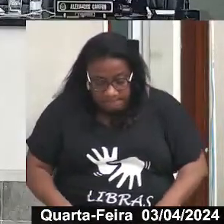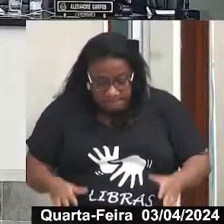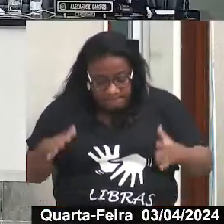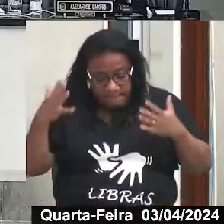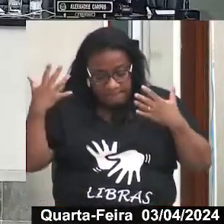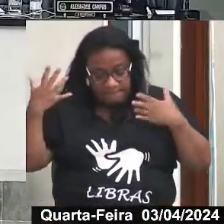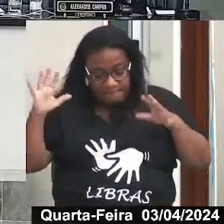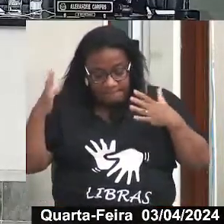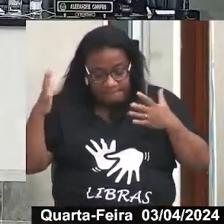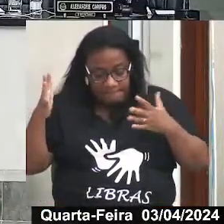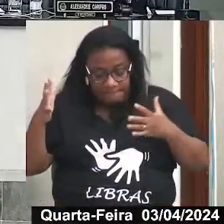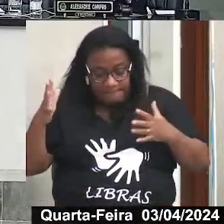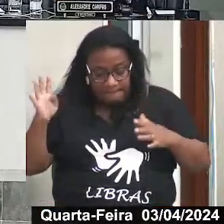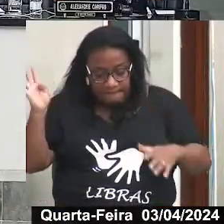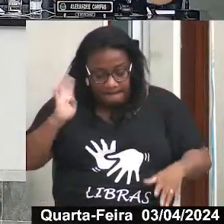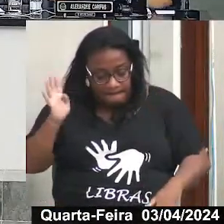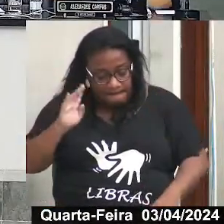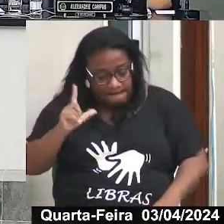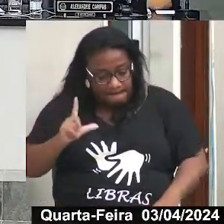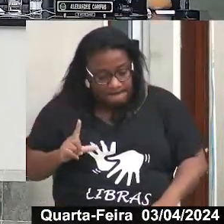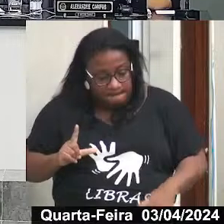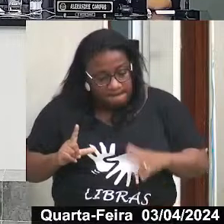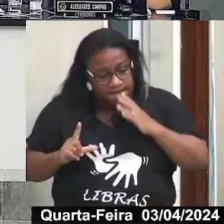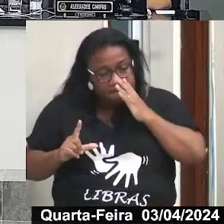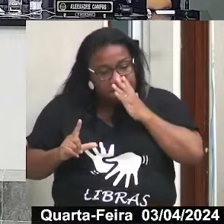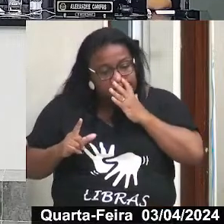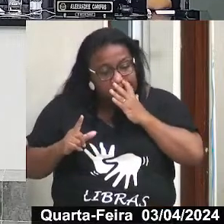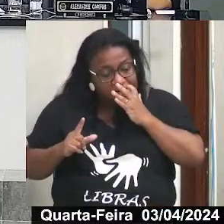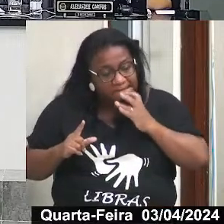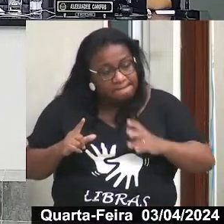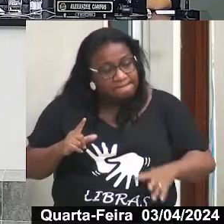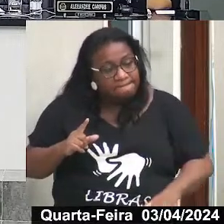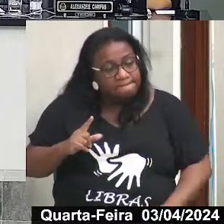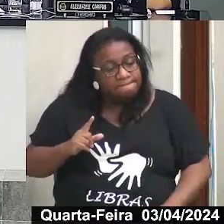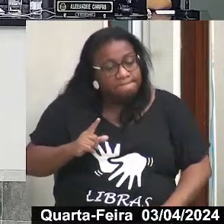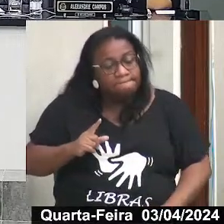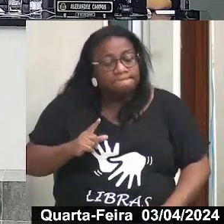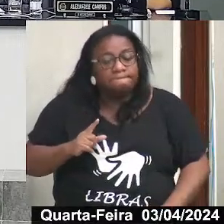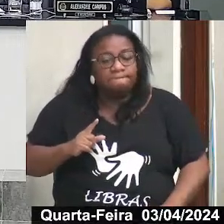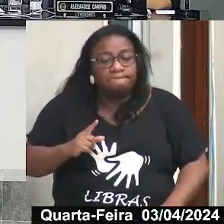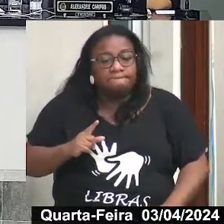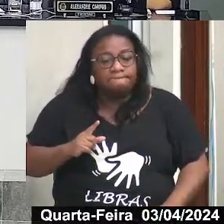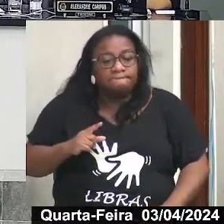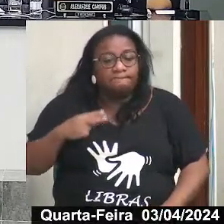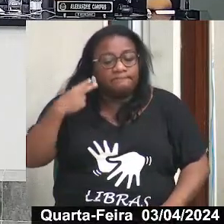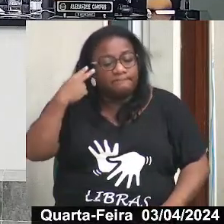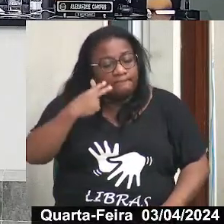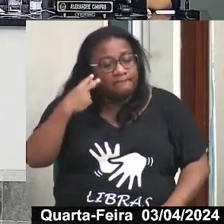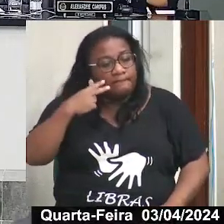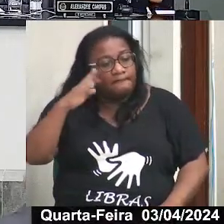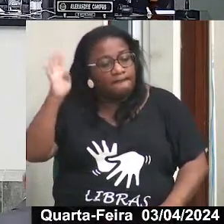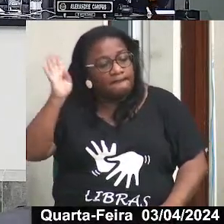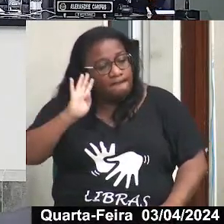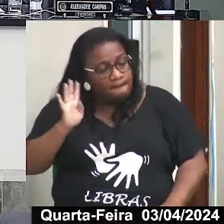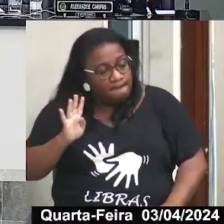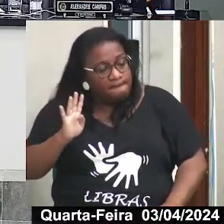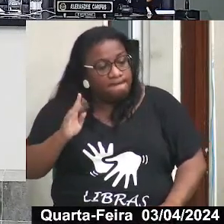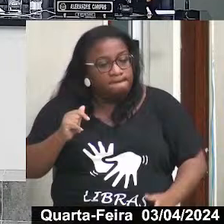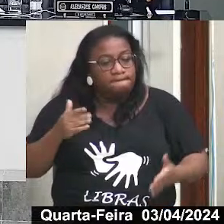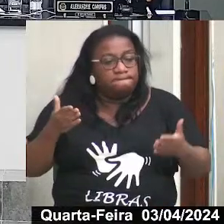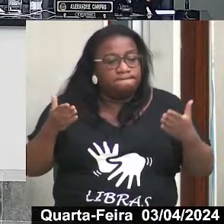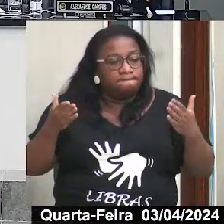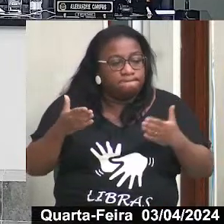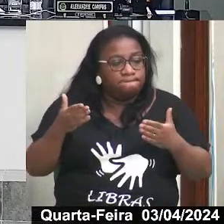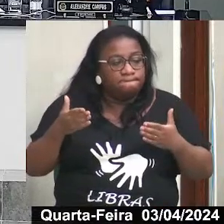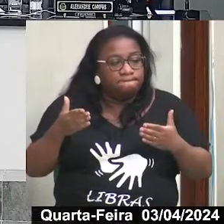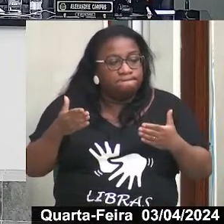Parabéns, vereador Bob Léo Castilho. Eu estive ali na inauguração. Foi muito bonito. O vereador Bob Léo está de parabéns ali